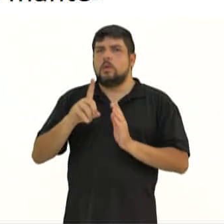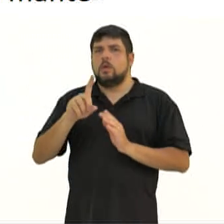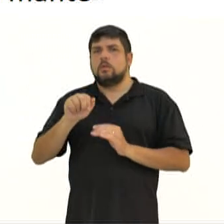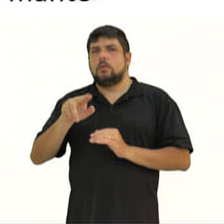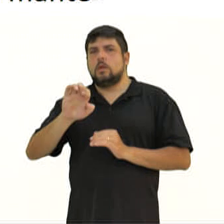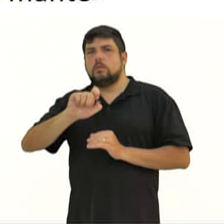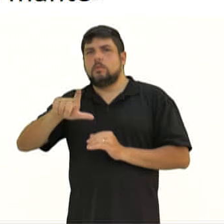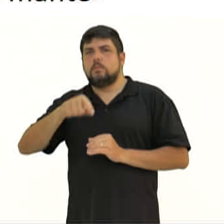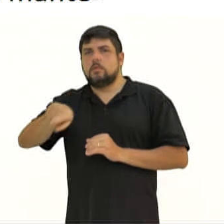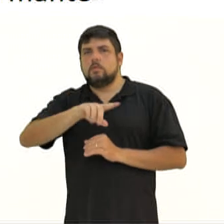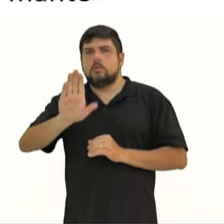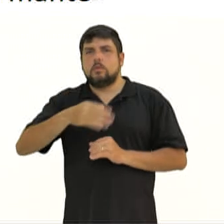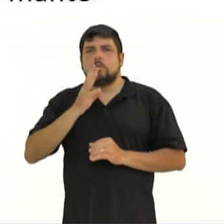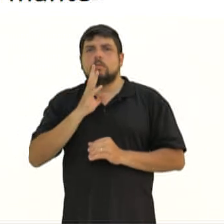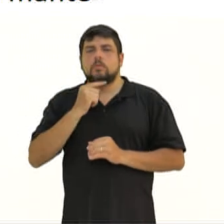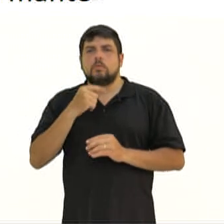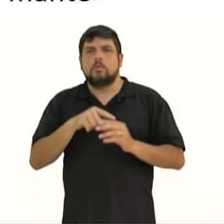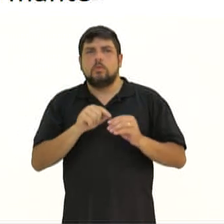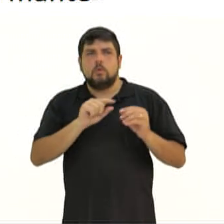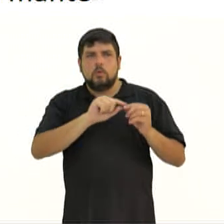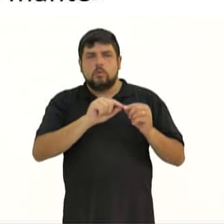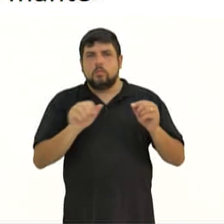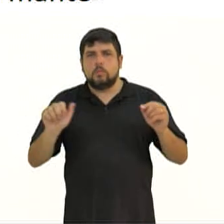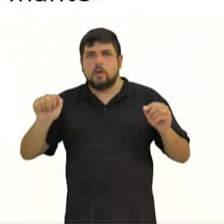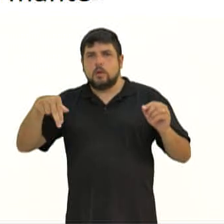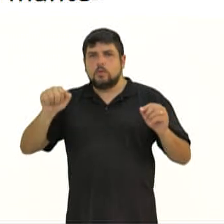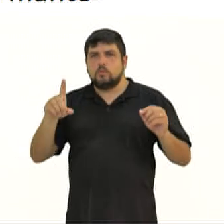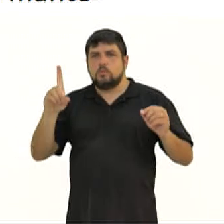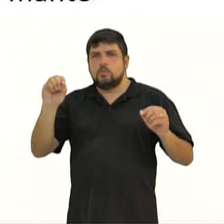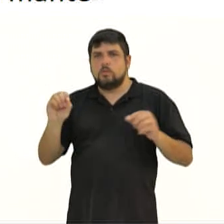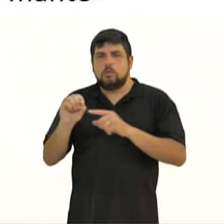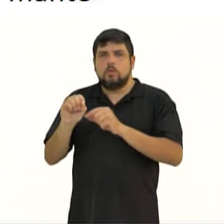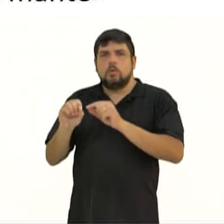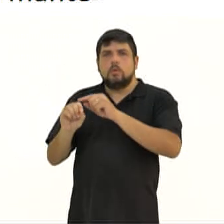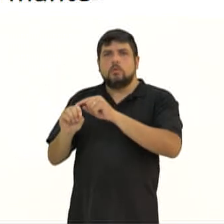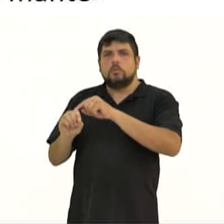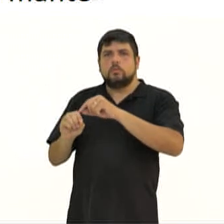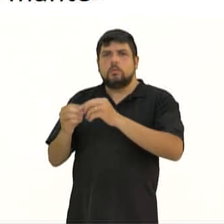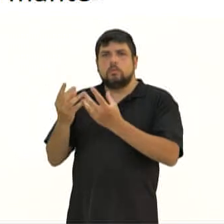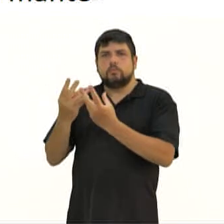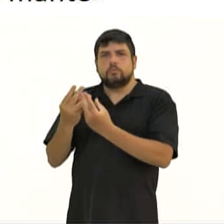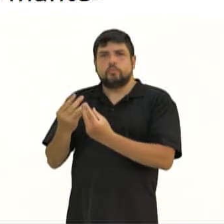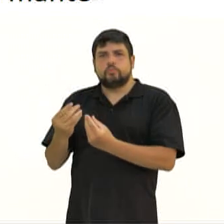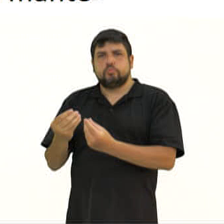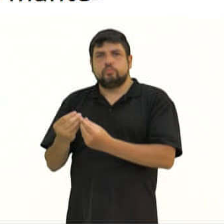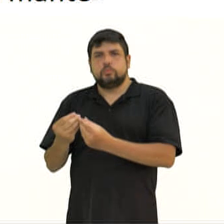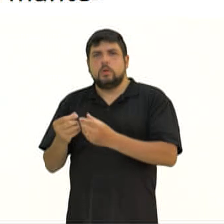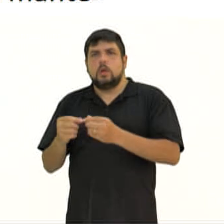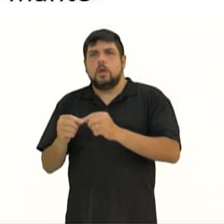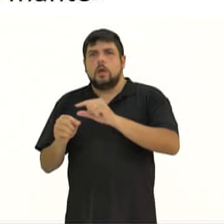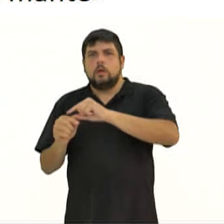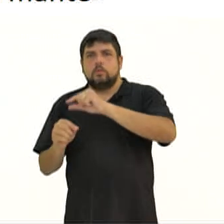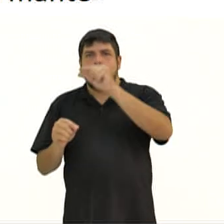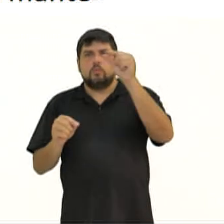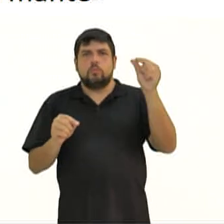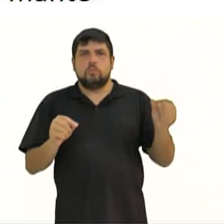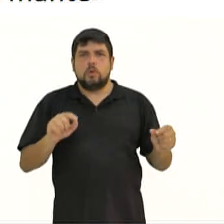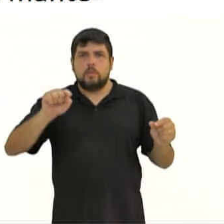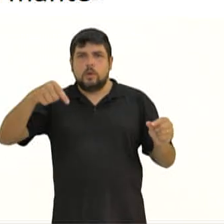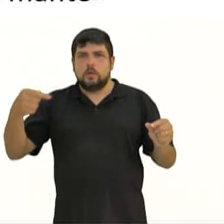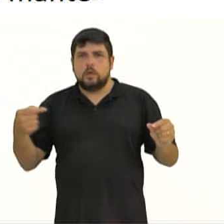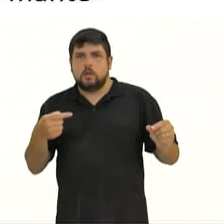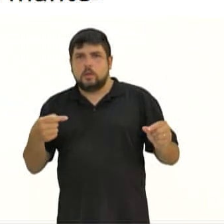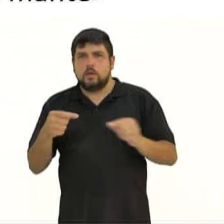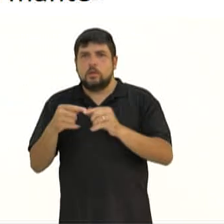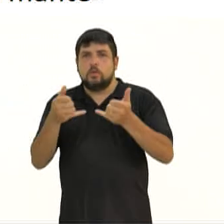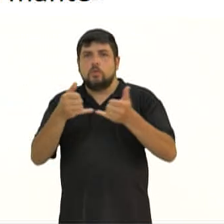gente tem o anodo, é o zinco, que com o processo da pilha ele vai ser corroído. Os elétrons saem então do polo negativo, pelo fio